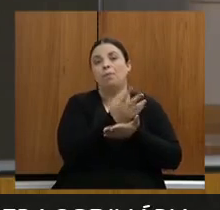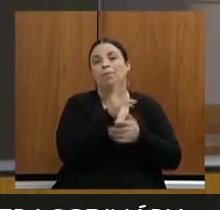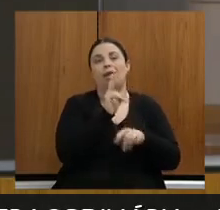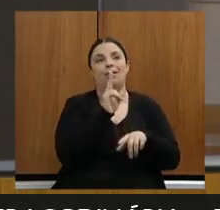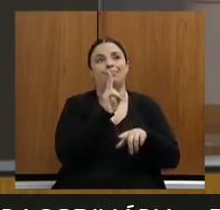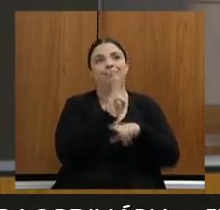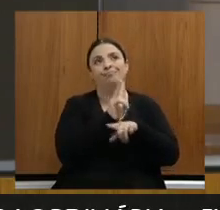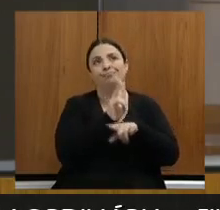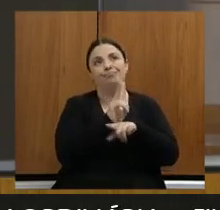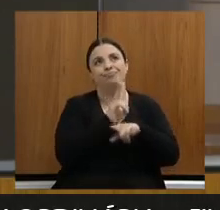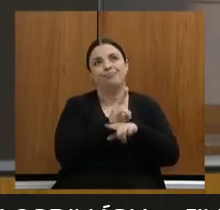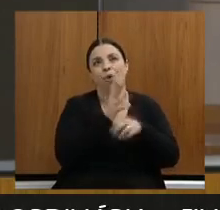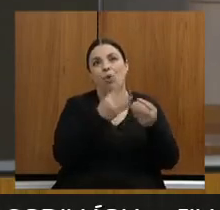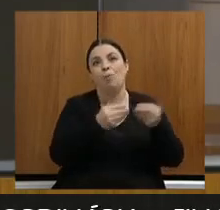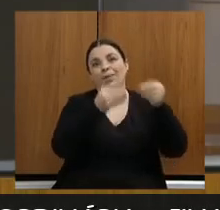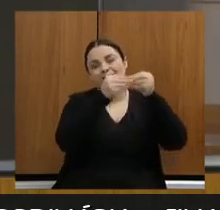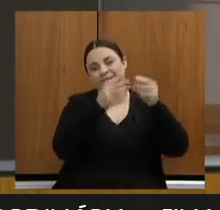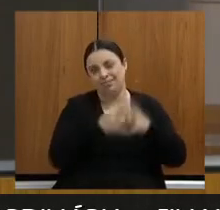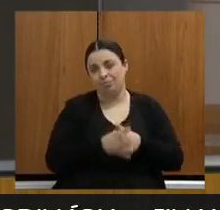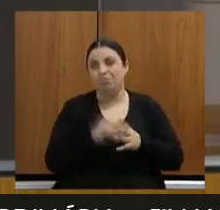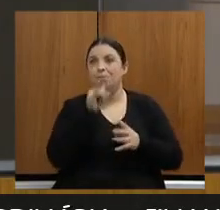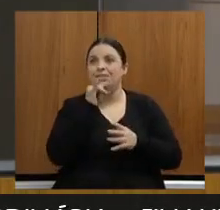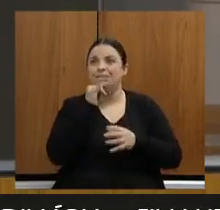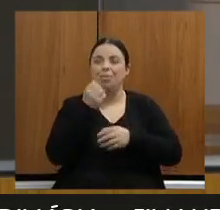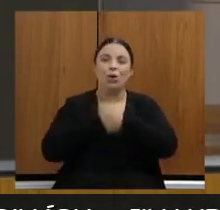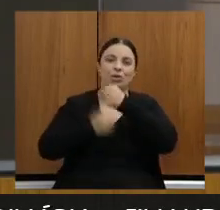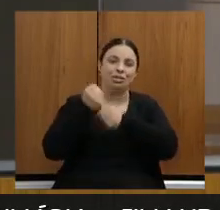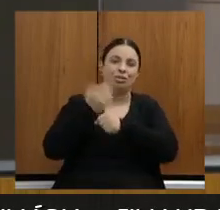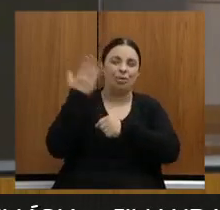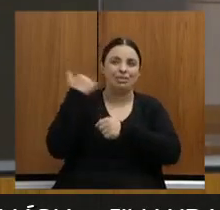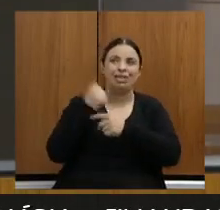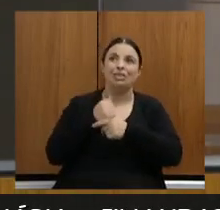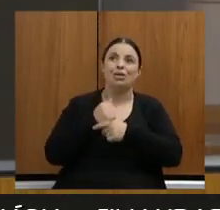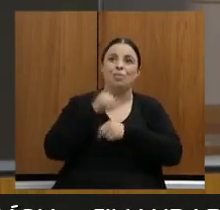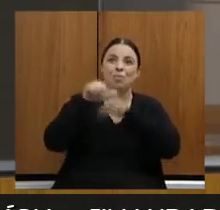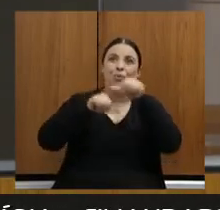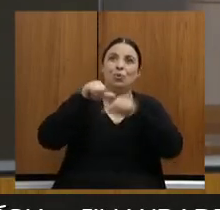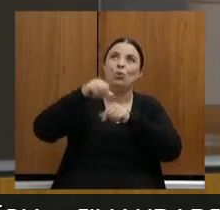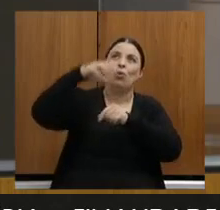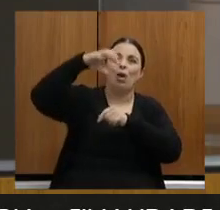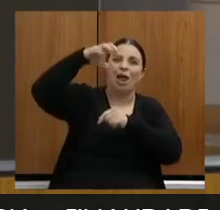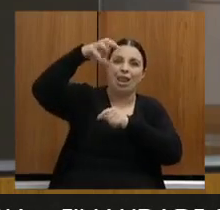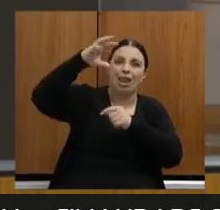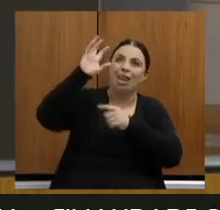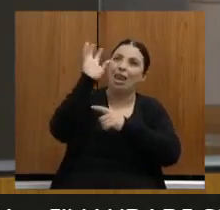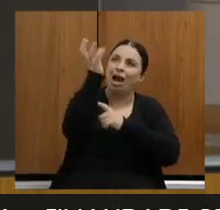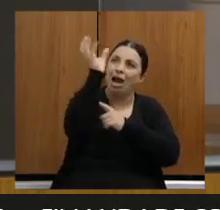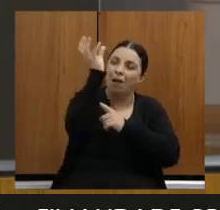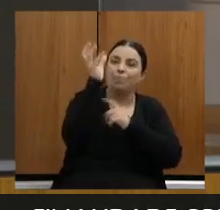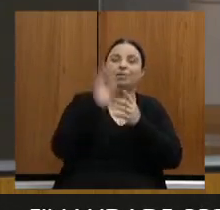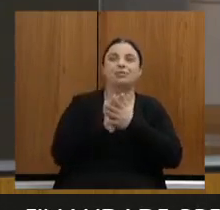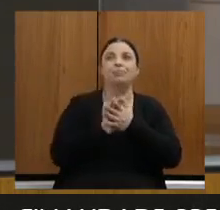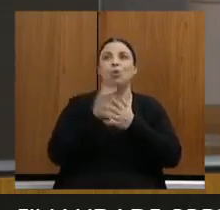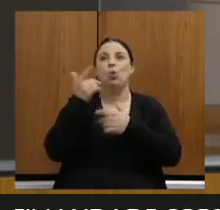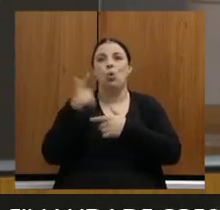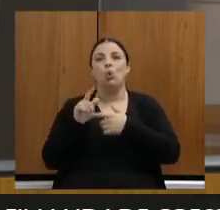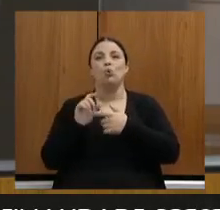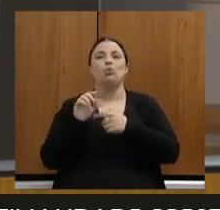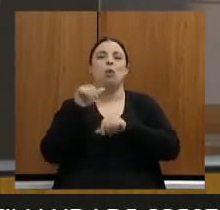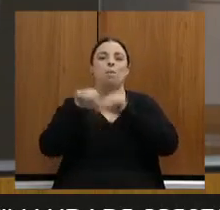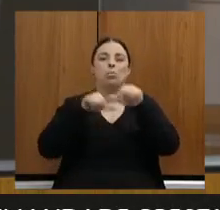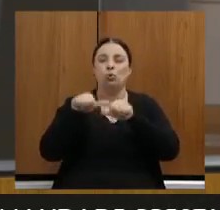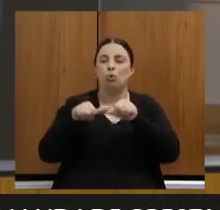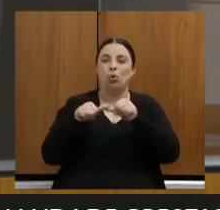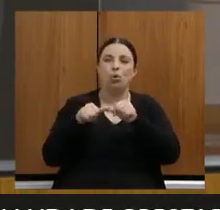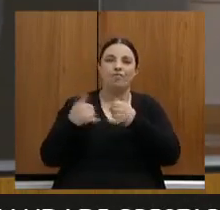de lâmpadas chuveiros na casa das pessoas pessoas mais simples teve um outro ano que a Cemig trocou Autoclave equipamento de hospitais teve um outono que ela